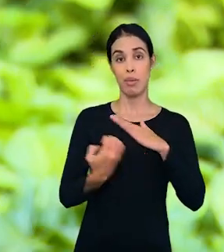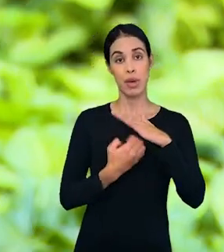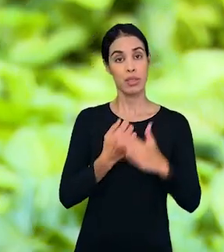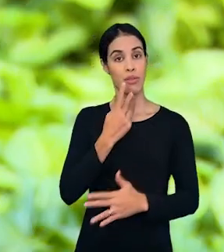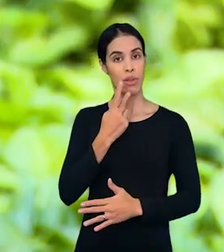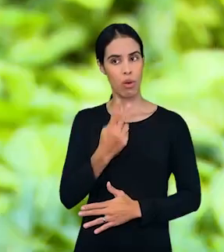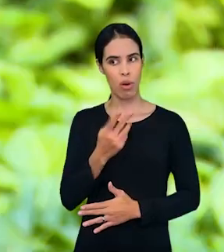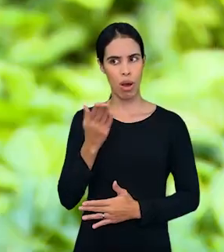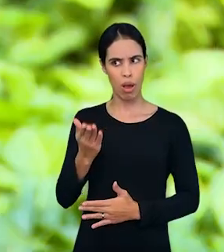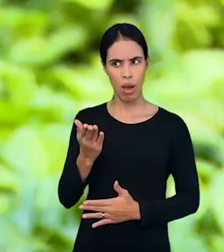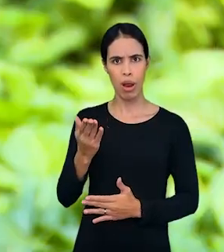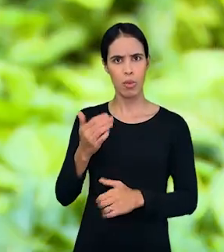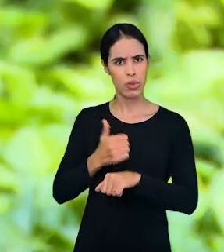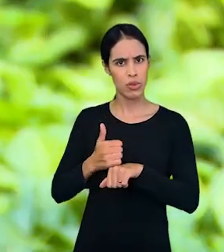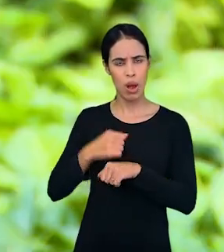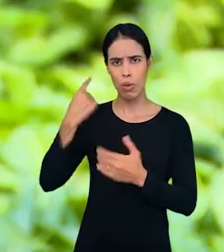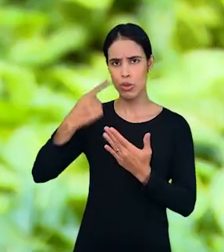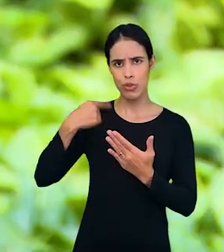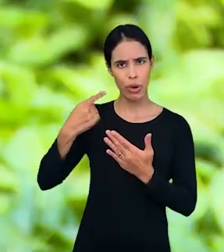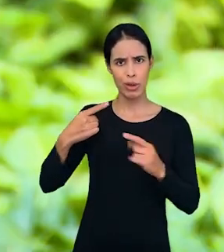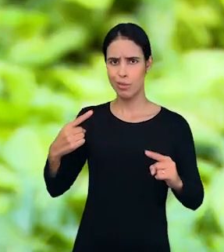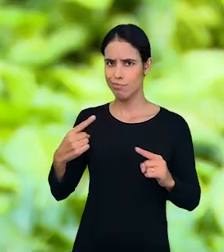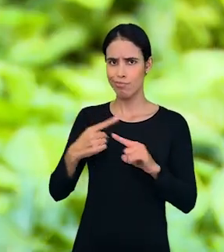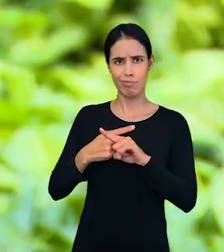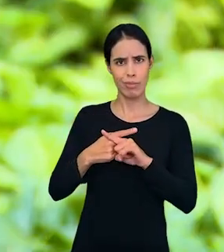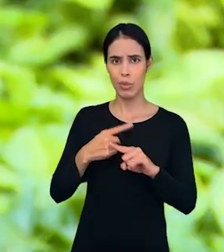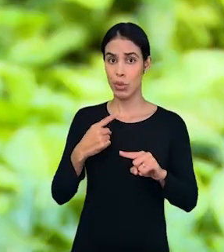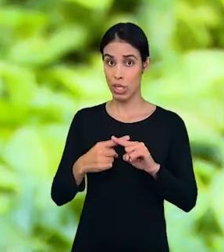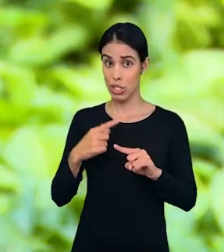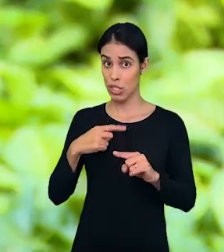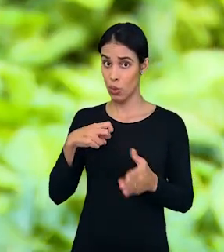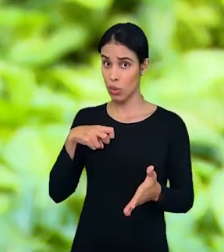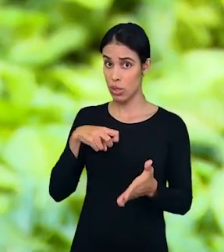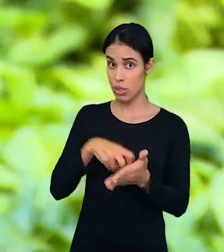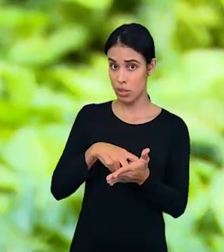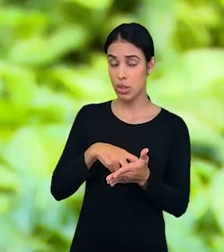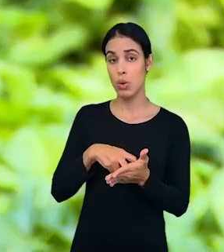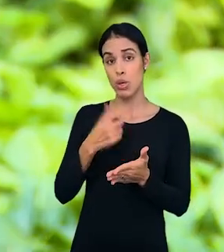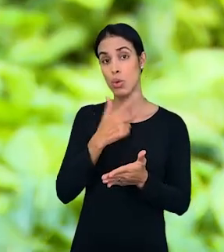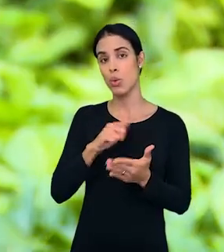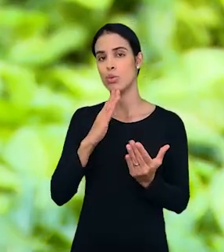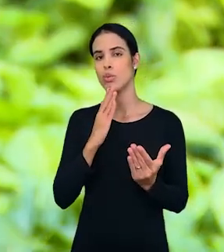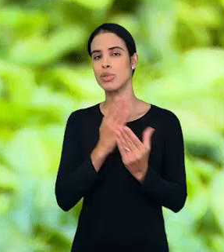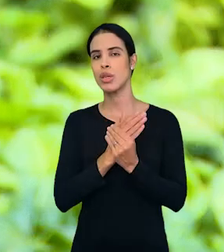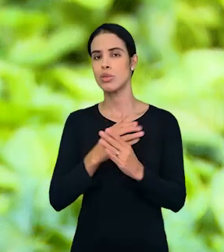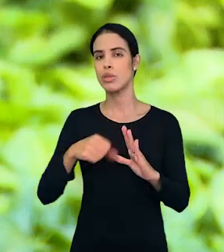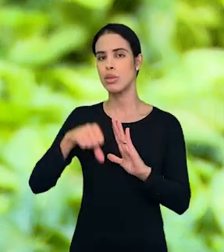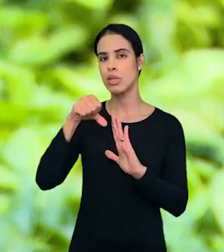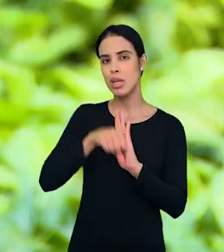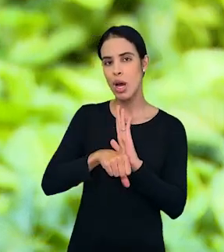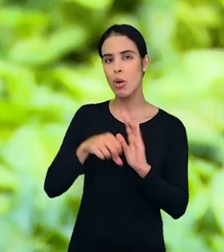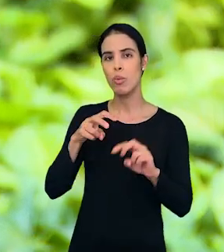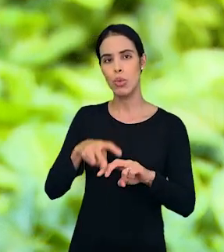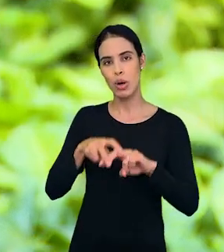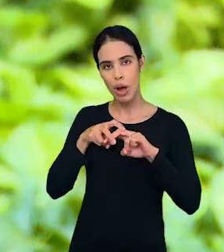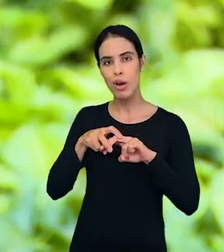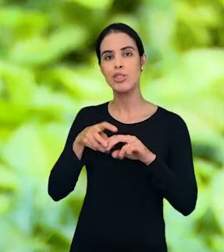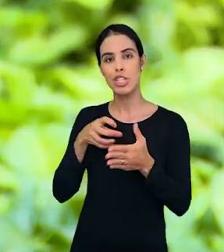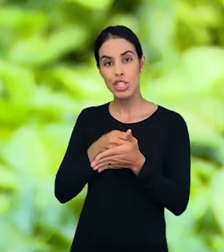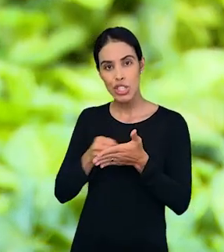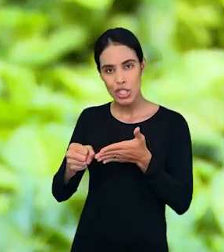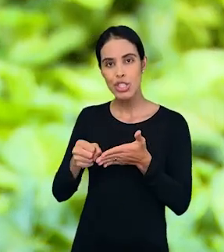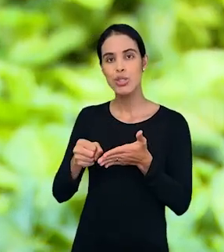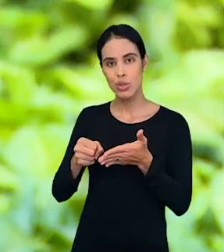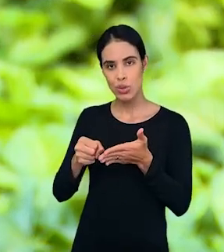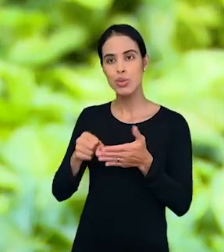ser considerada advogada porque havia sido condenada em um processo criminal por fraude na obtenção da carteira